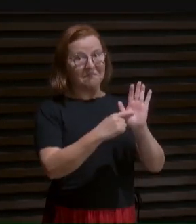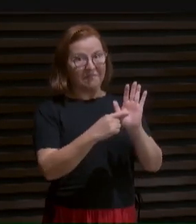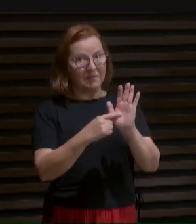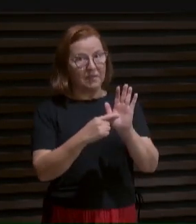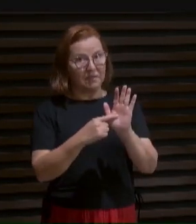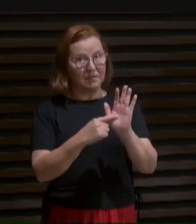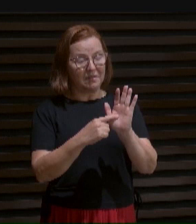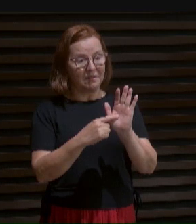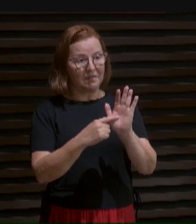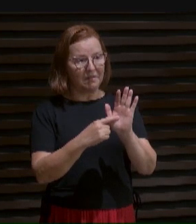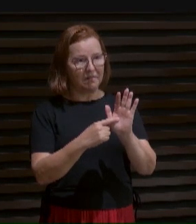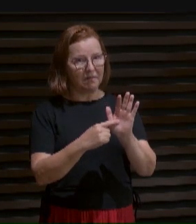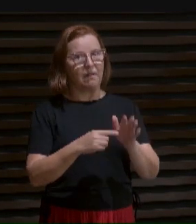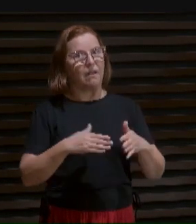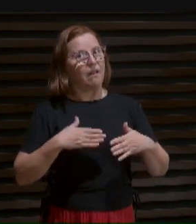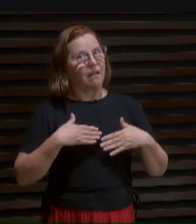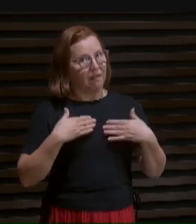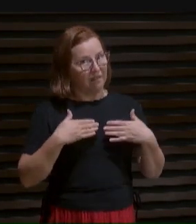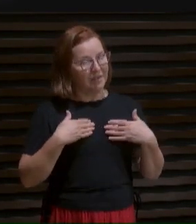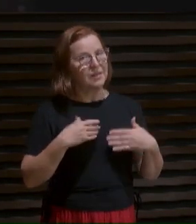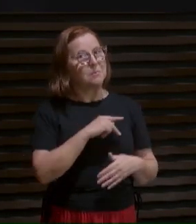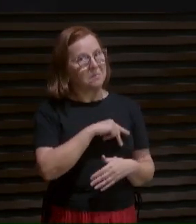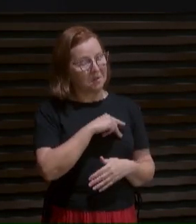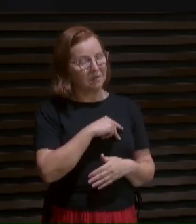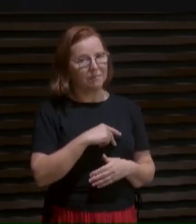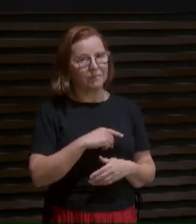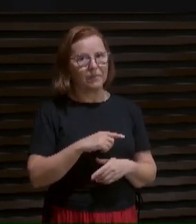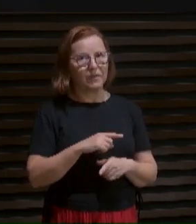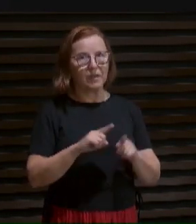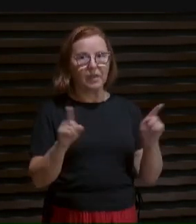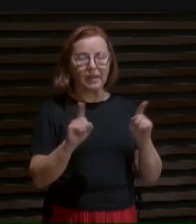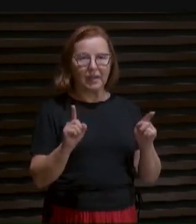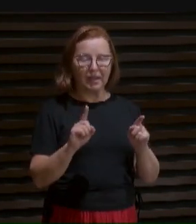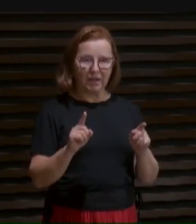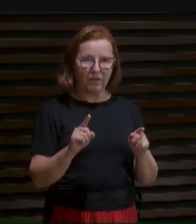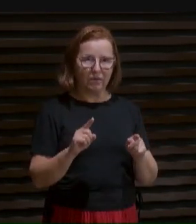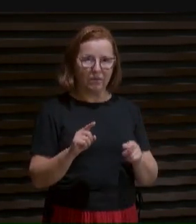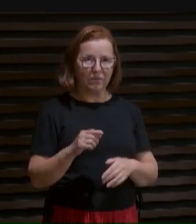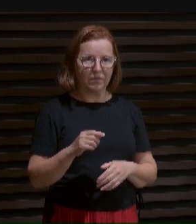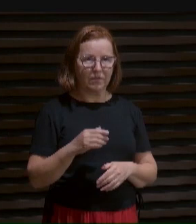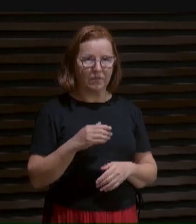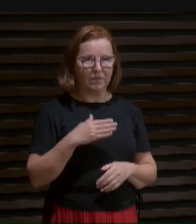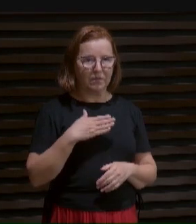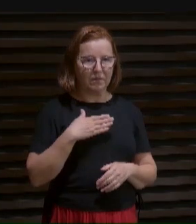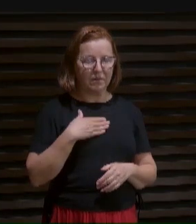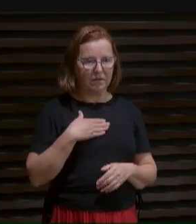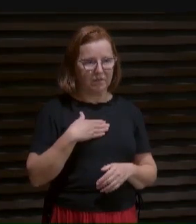Olha aqui, o privilégio que ele teve. Não, porém, de mim mesmo, salvo nas minhas